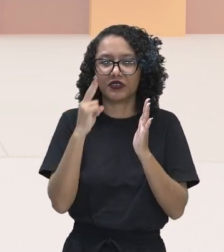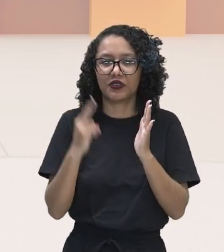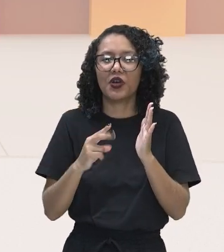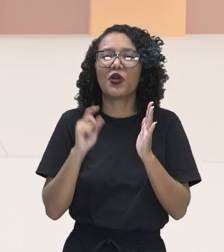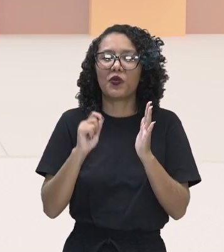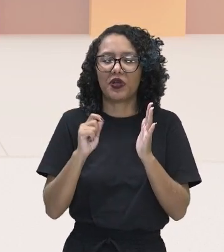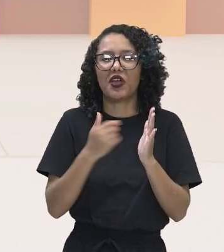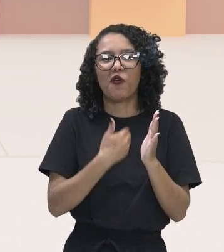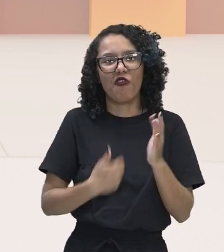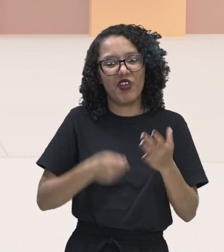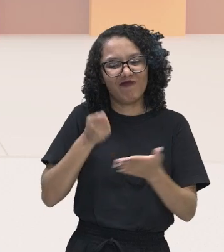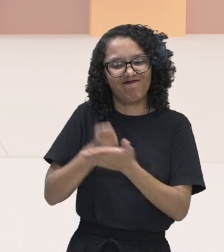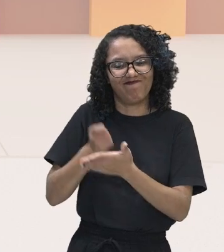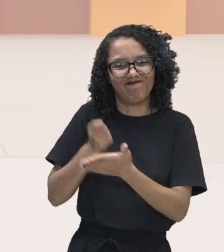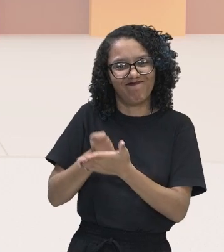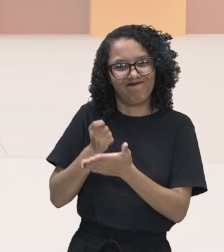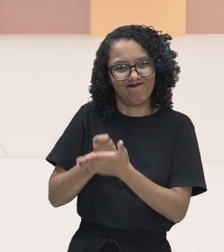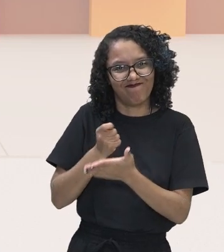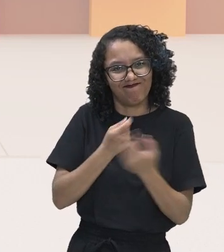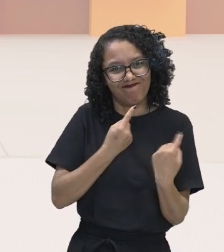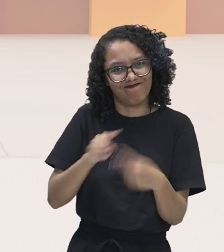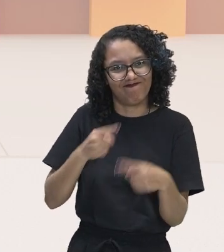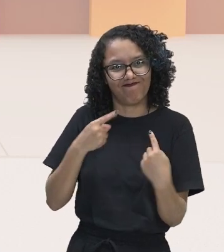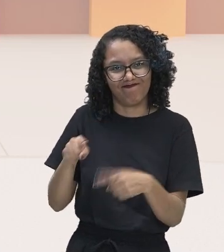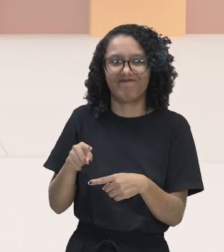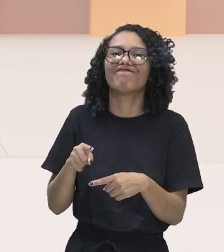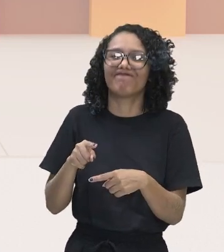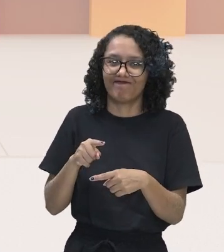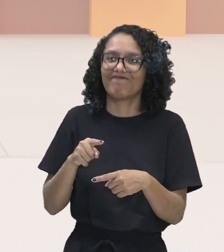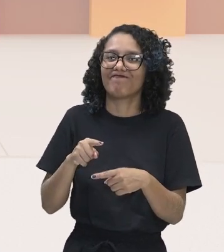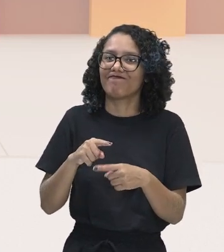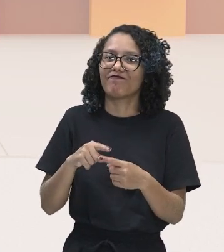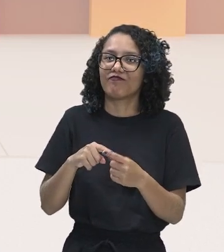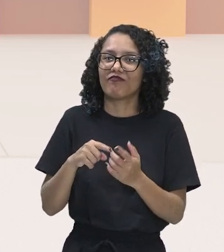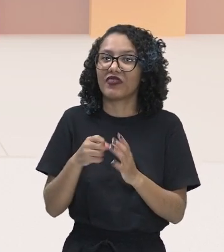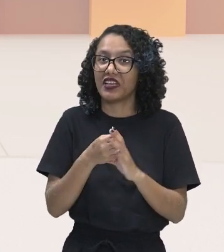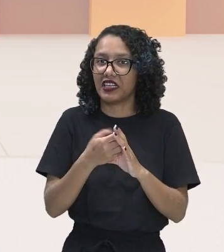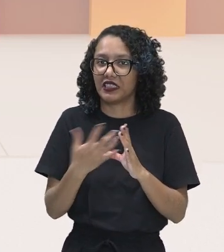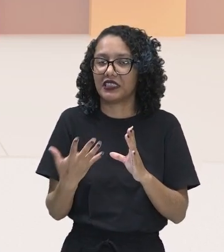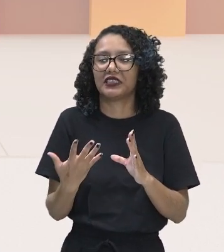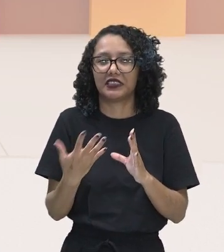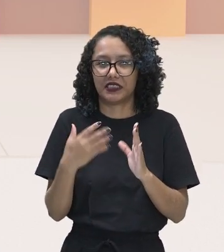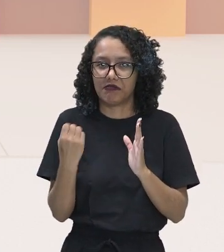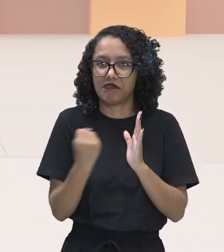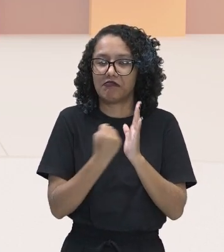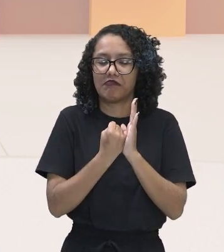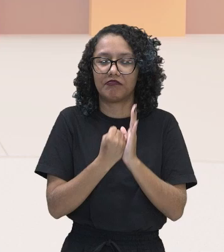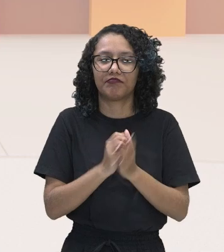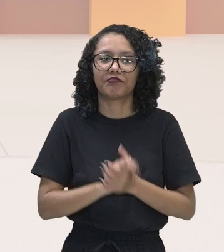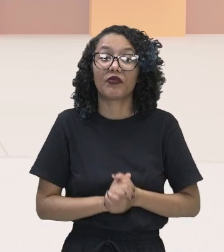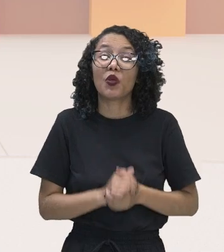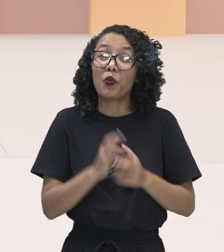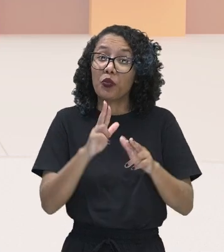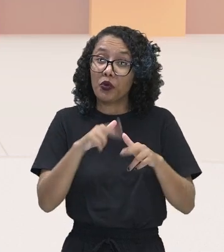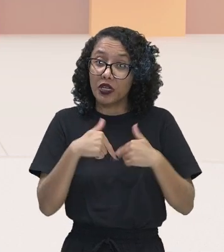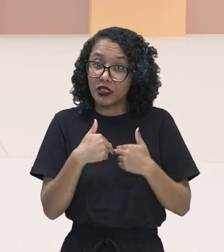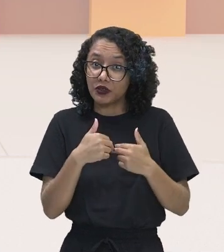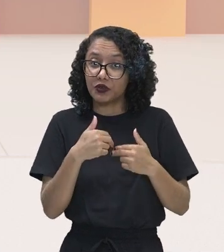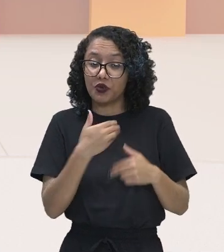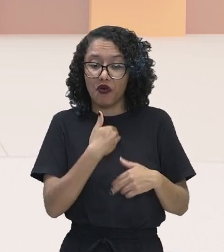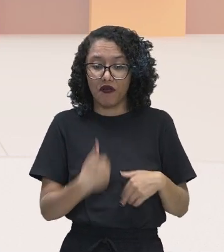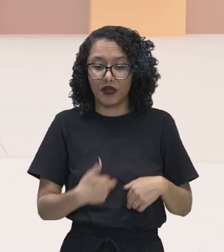repressão governamental. Então, o governo republicano ele vai ser muito criticado pela forma com